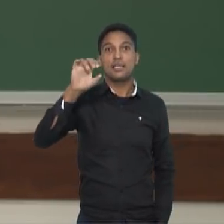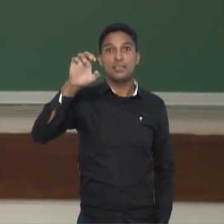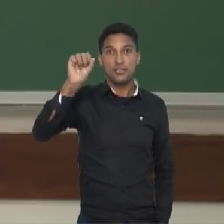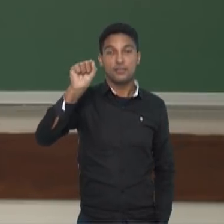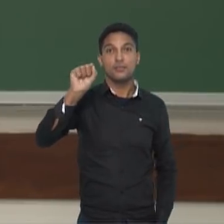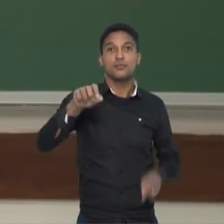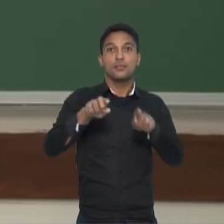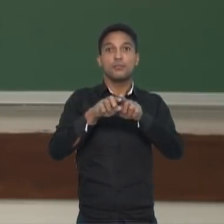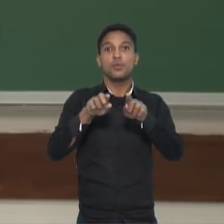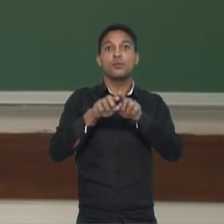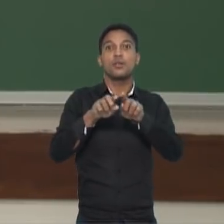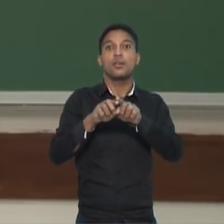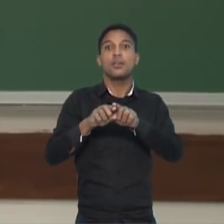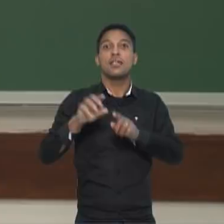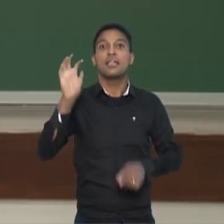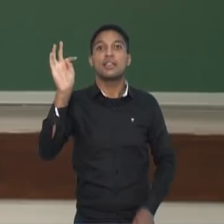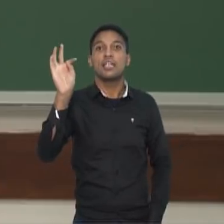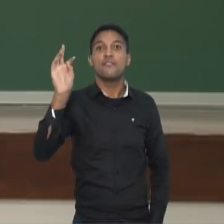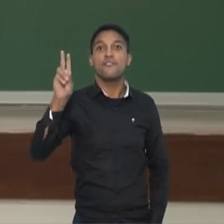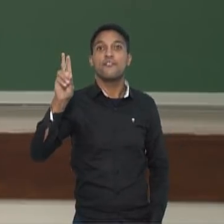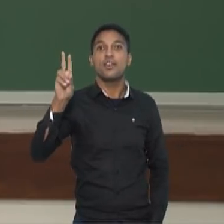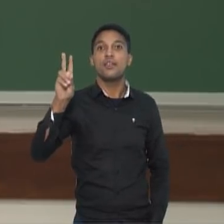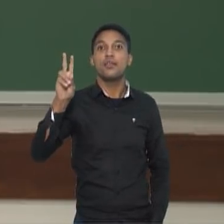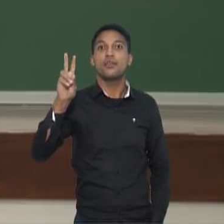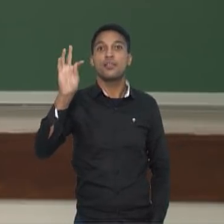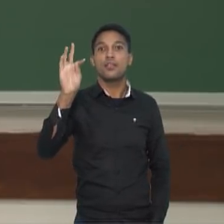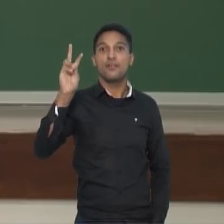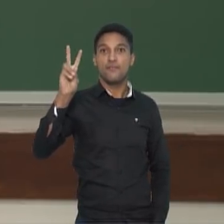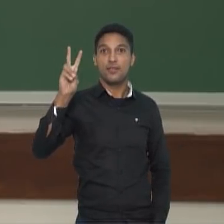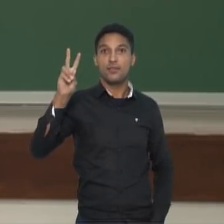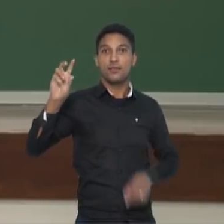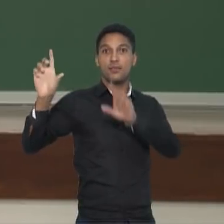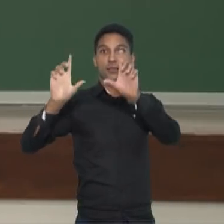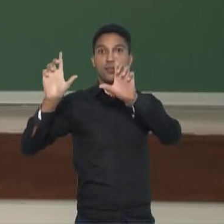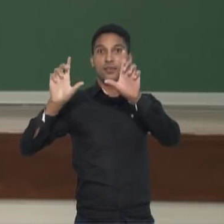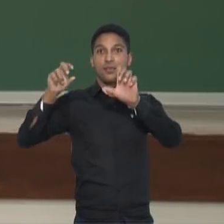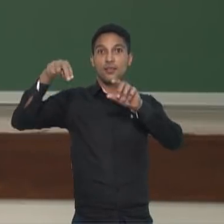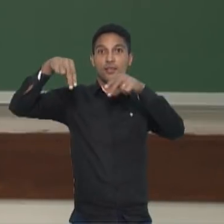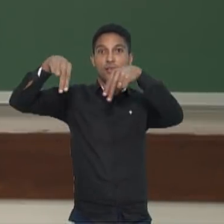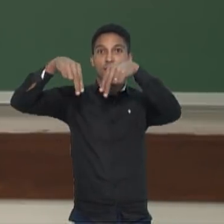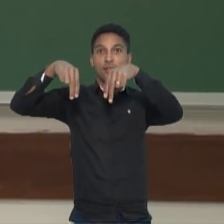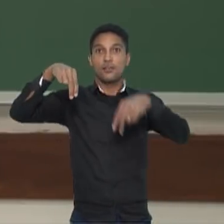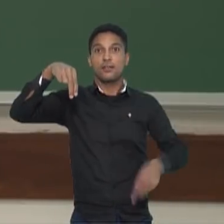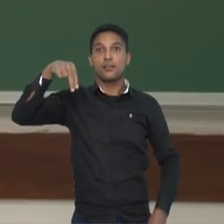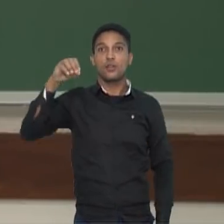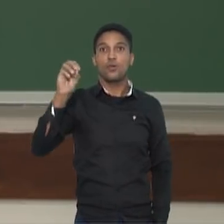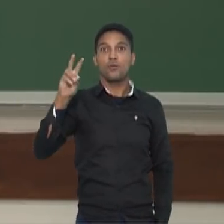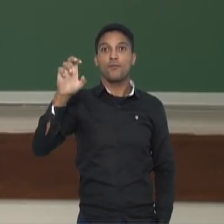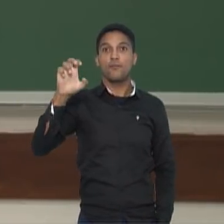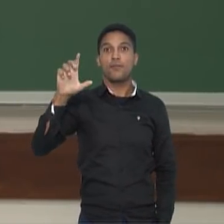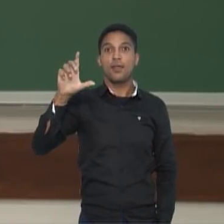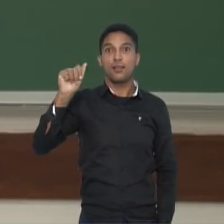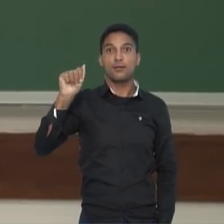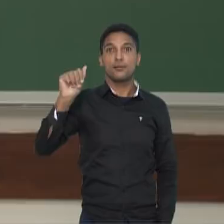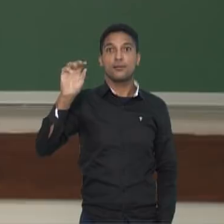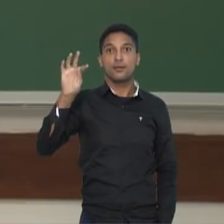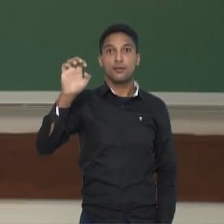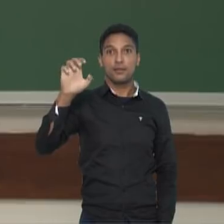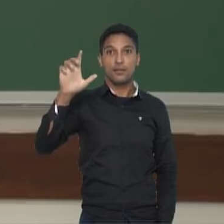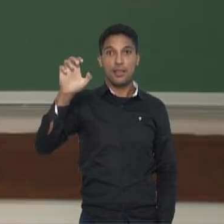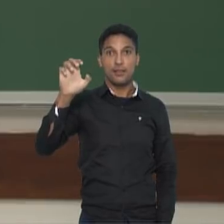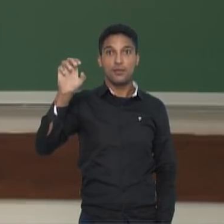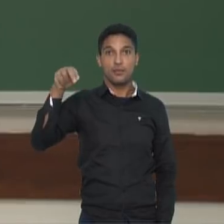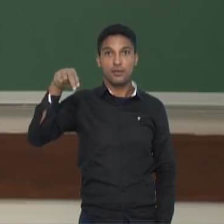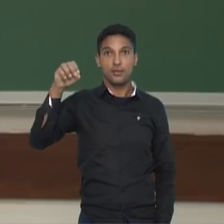acostumados, quando vocês forem resolver lá no Classroom, a hora que vocês fizerem